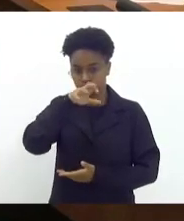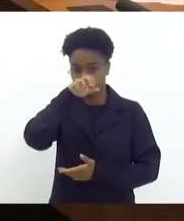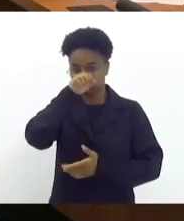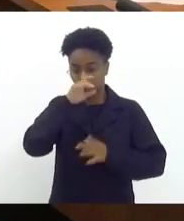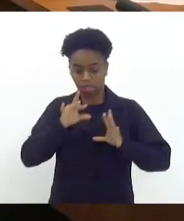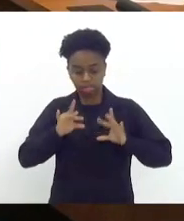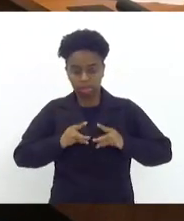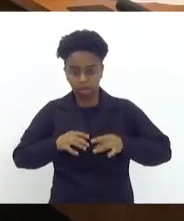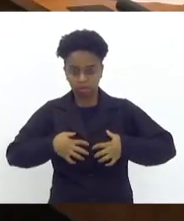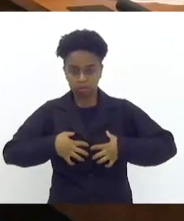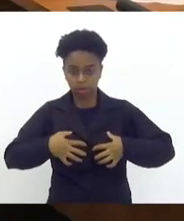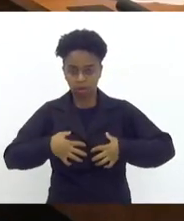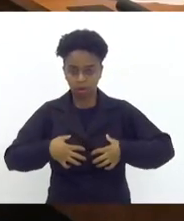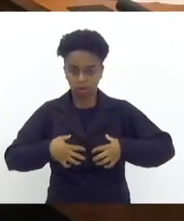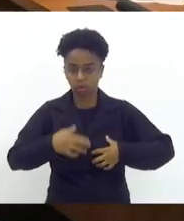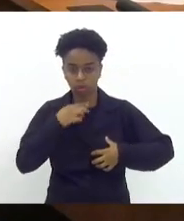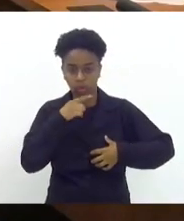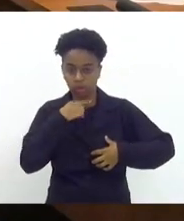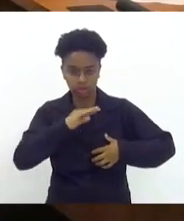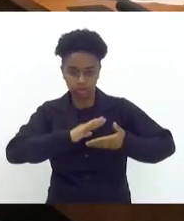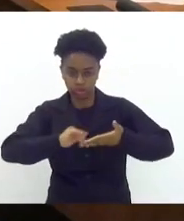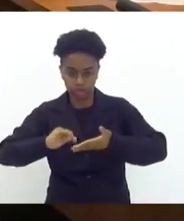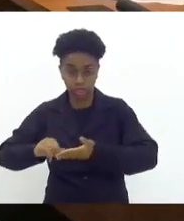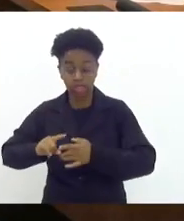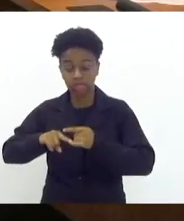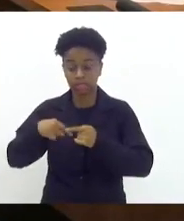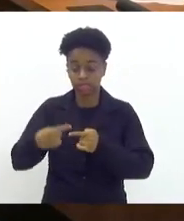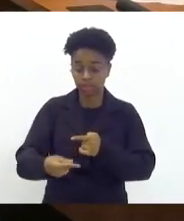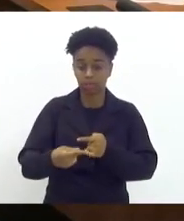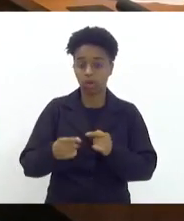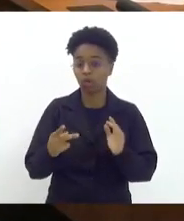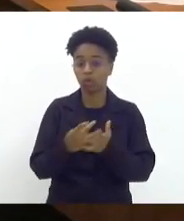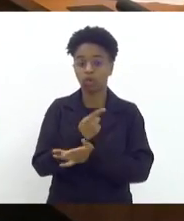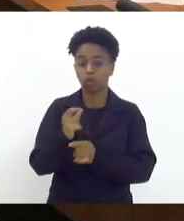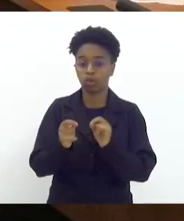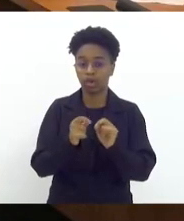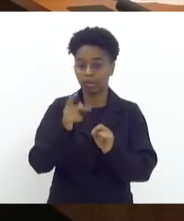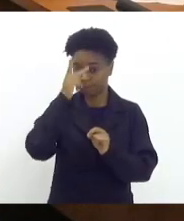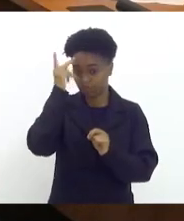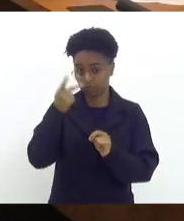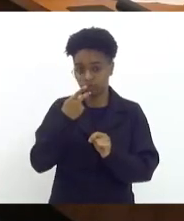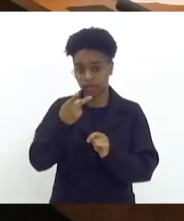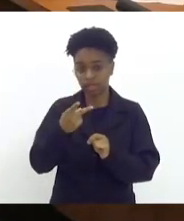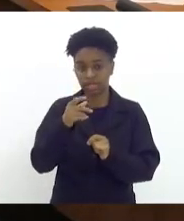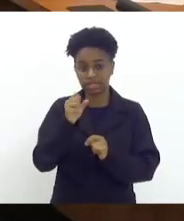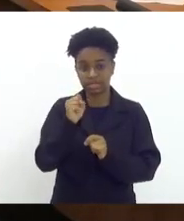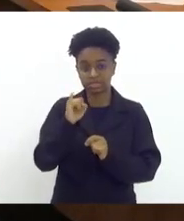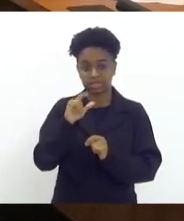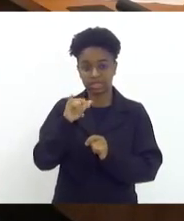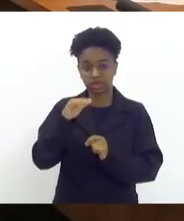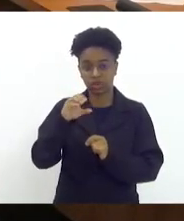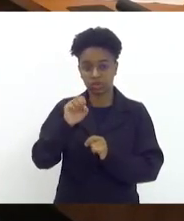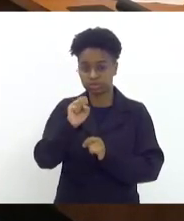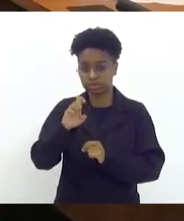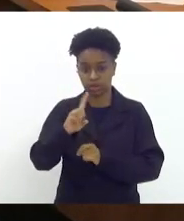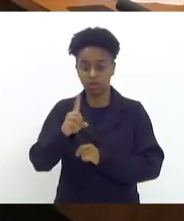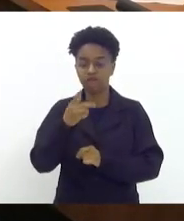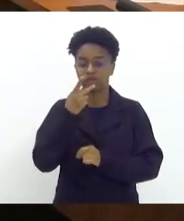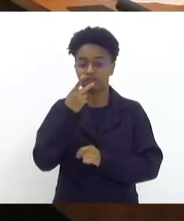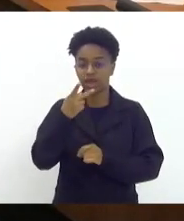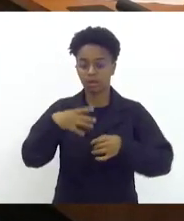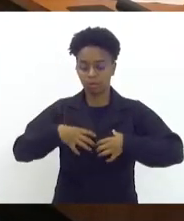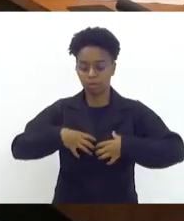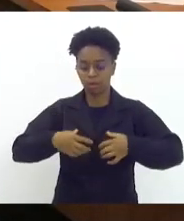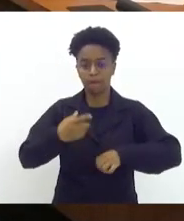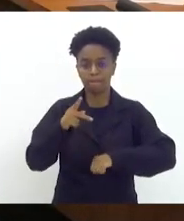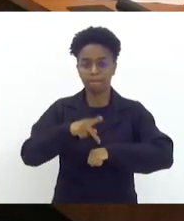saía gerava que os trabalhadores chamavam deputada Érica eles não chamavam de ser chamavam pulmão de pedra era